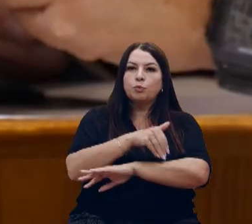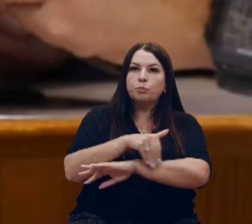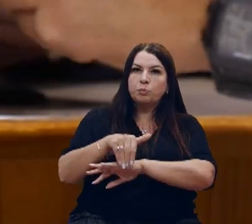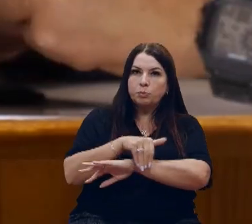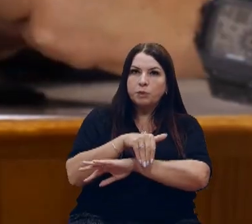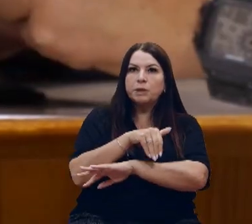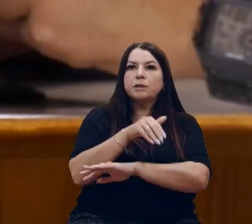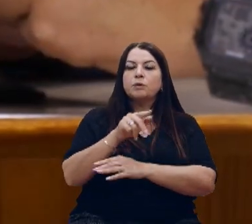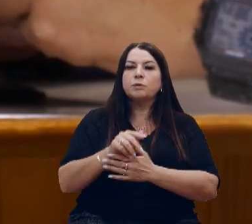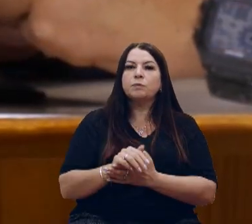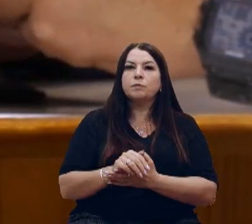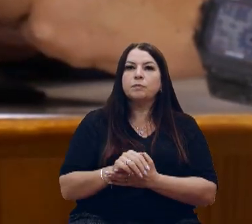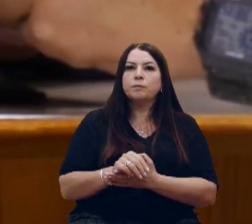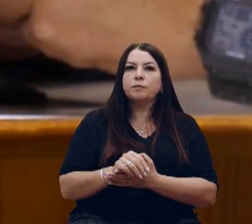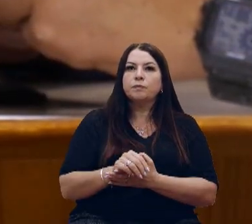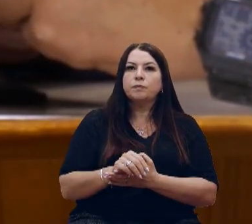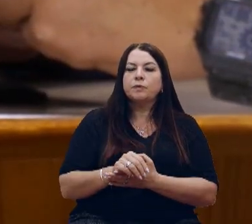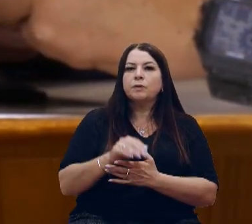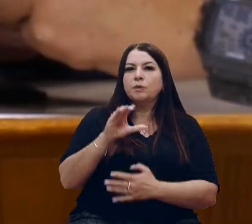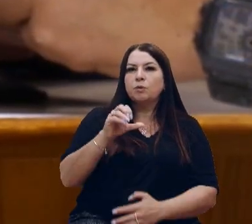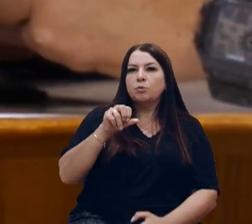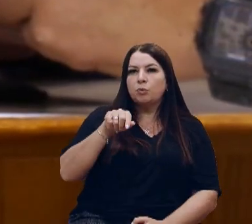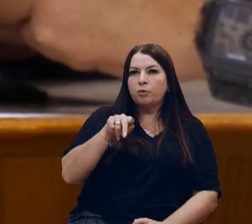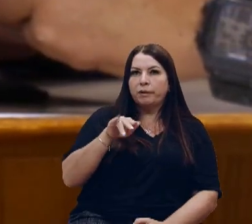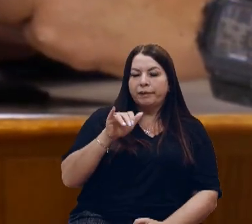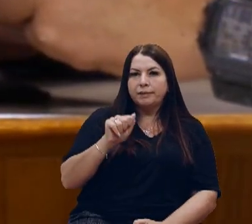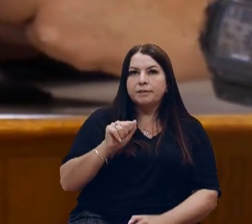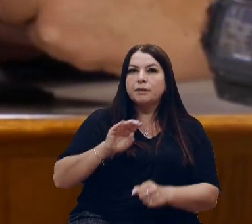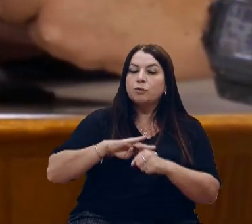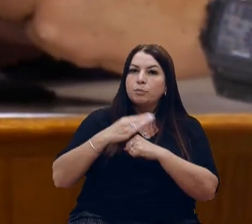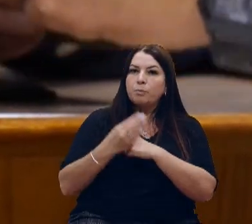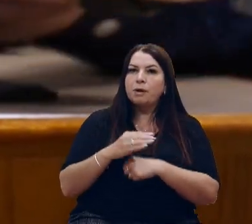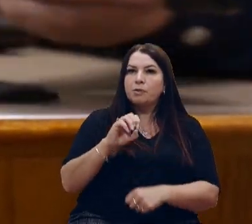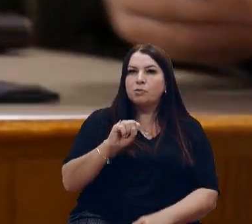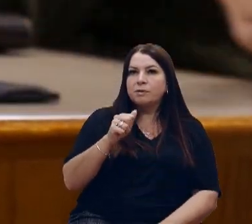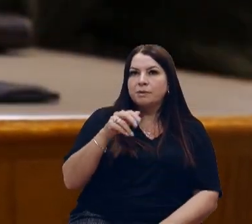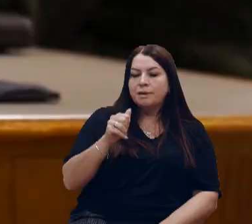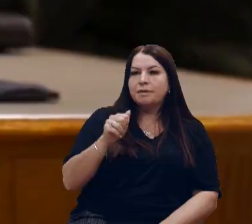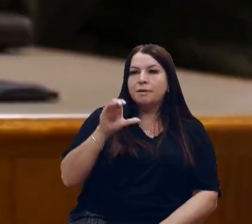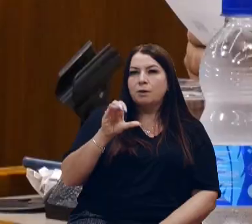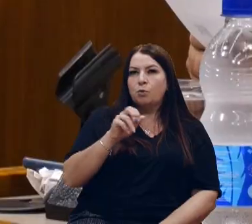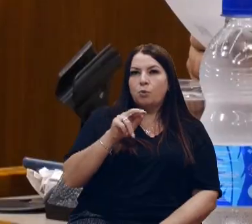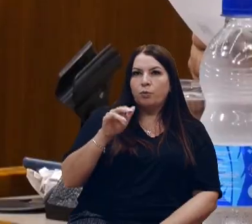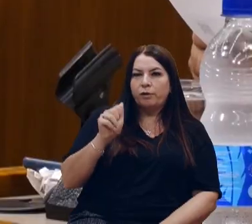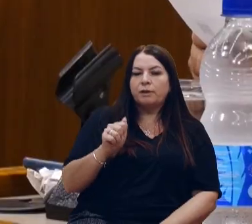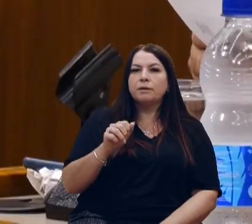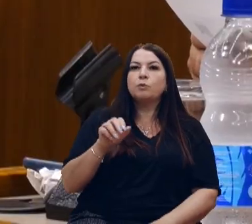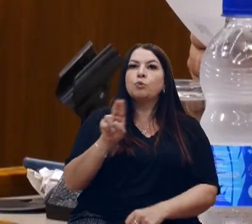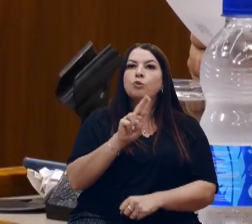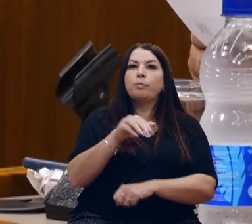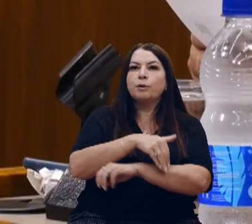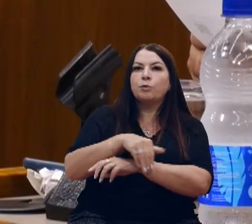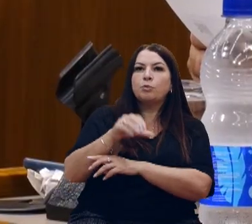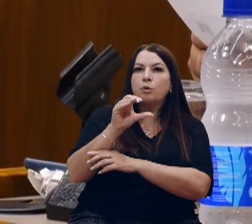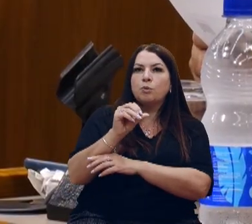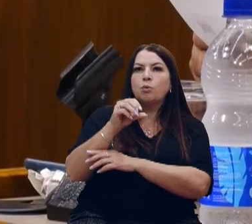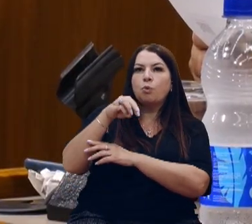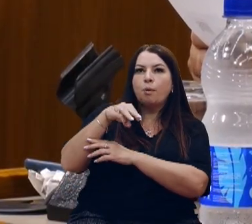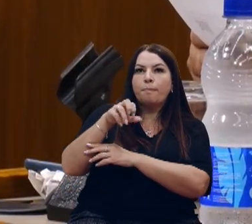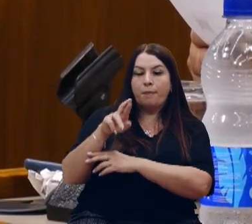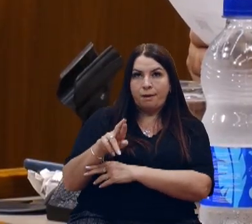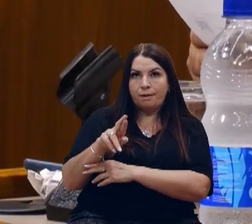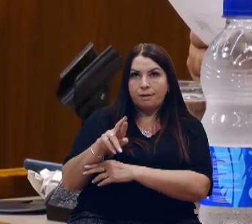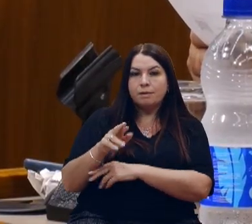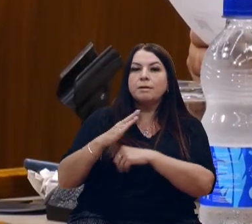via pública no loteamento Conquista, ali no bairro Santa Corona, como a rua Omar Rodrigues Lopes, conhecido como